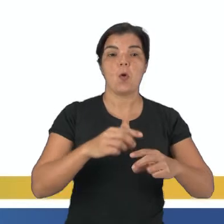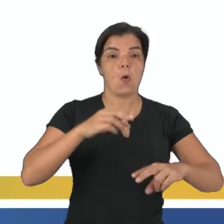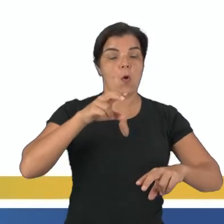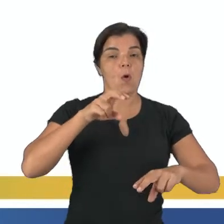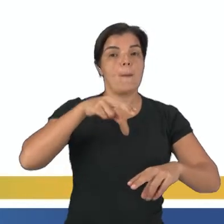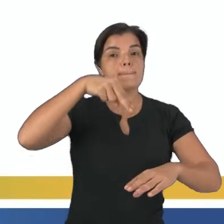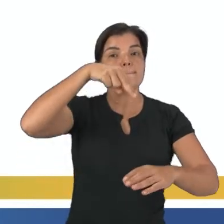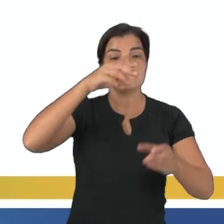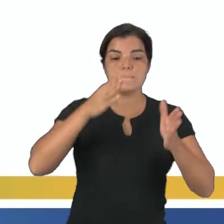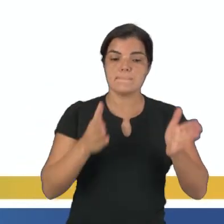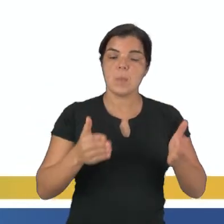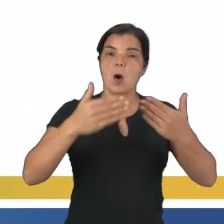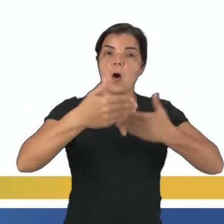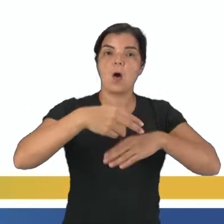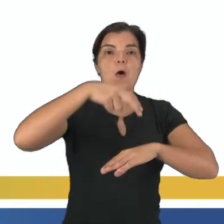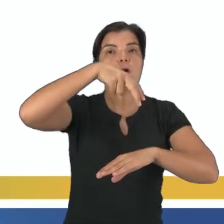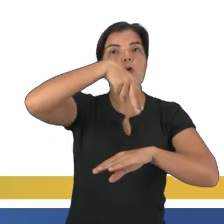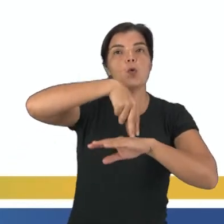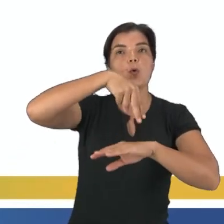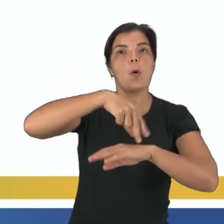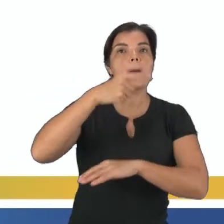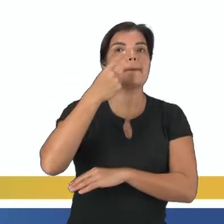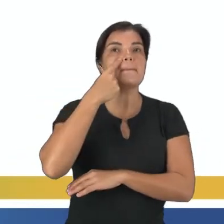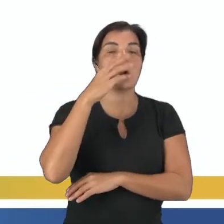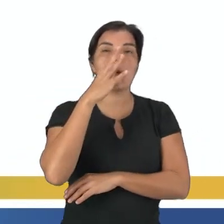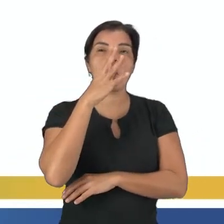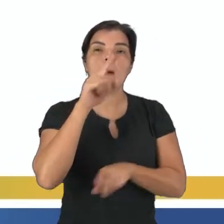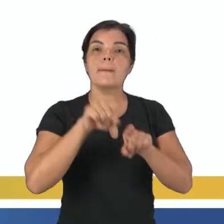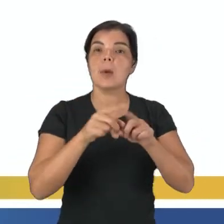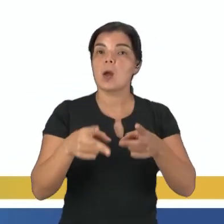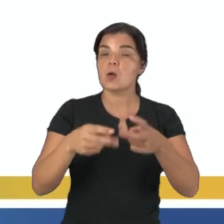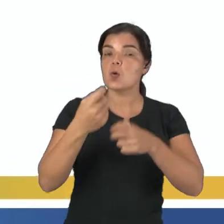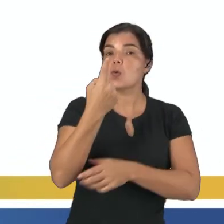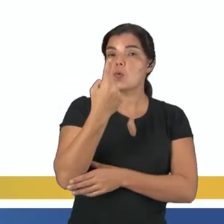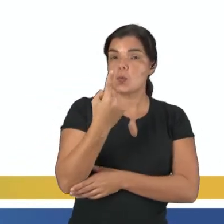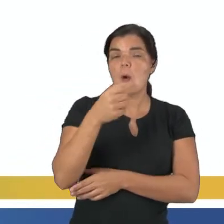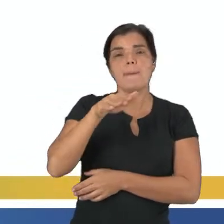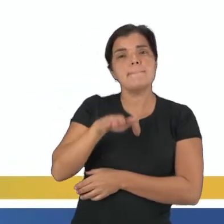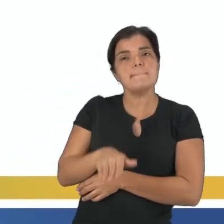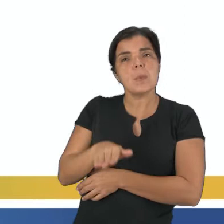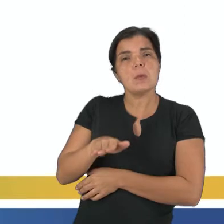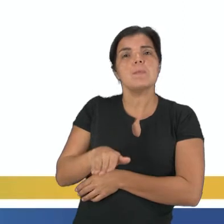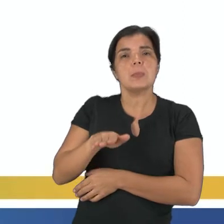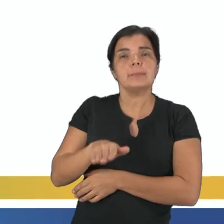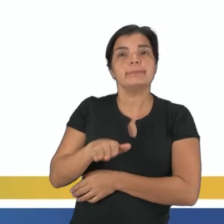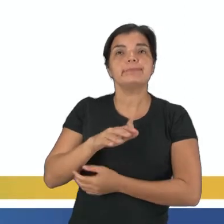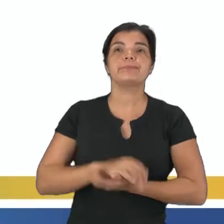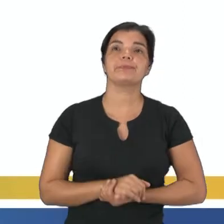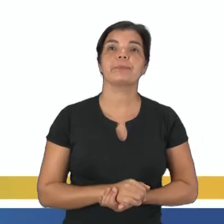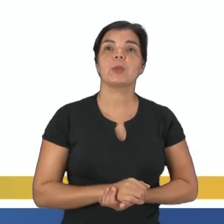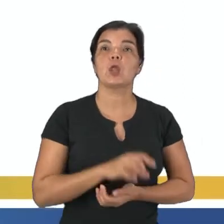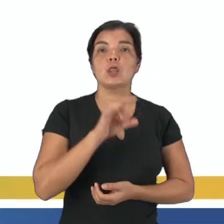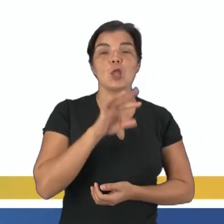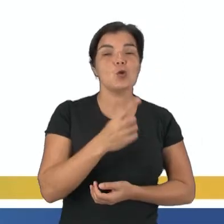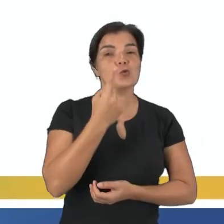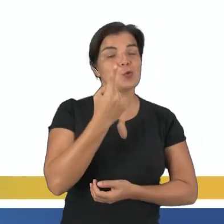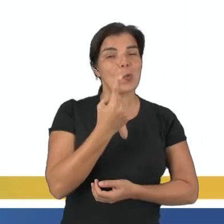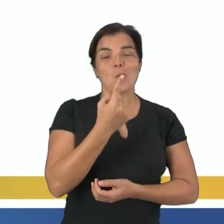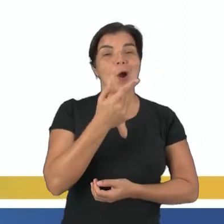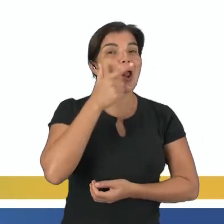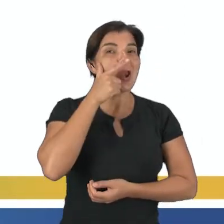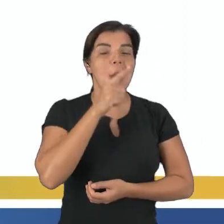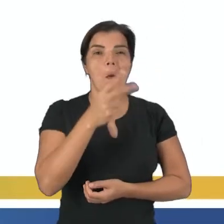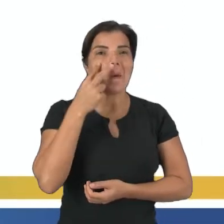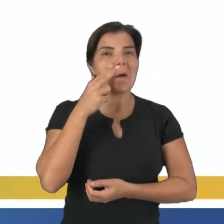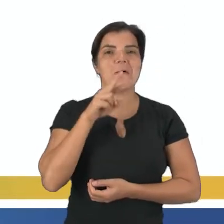para poder subir e assistir ao jogo. Mas a gente percebe que um deles é bem menor, certo? Então, só com o caixote, ele